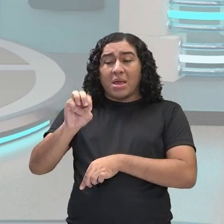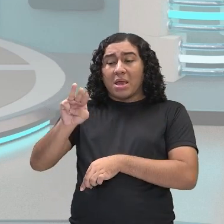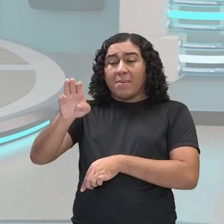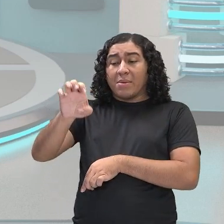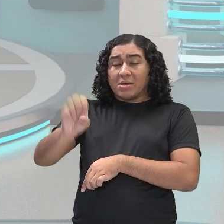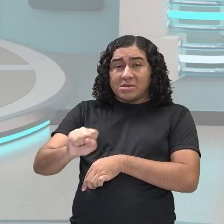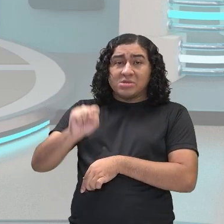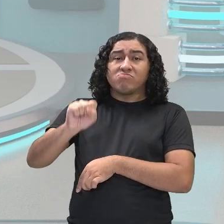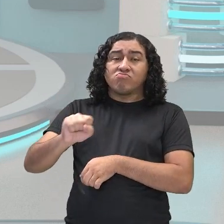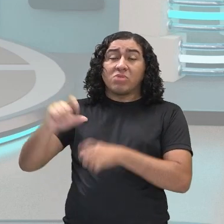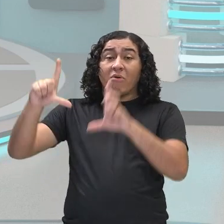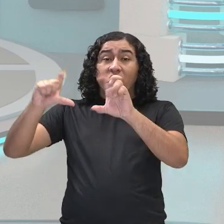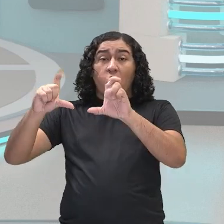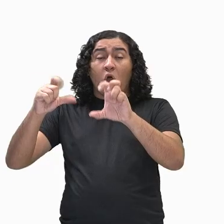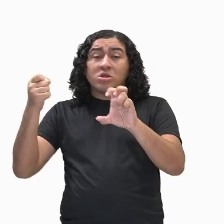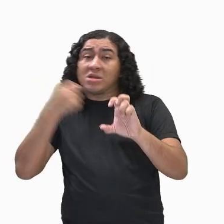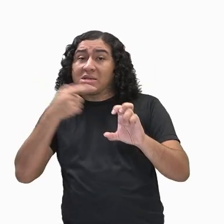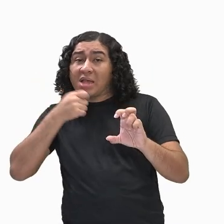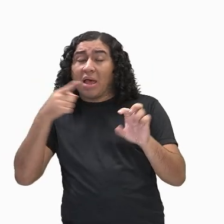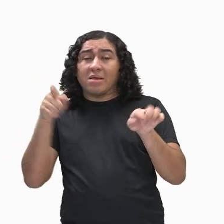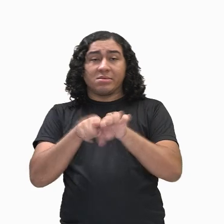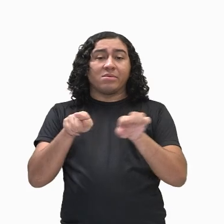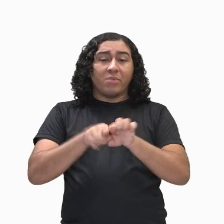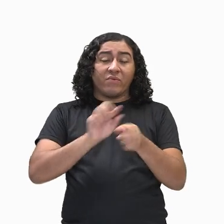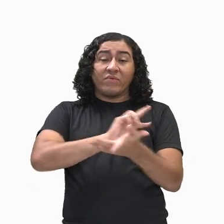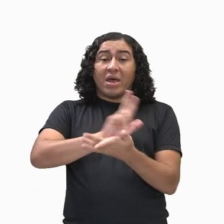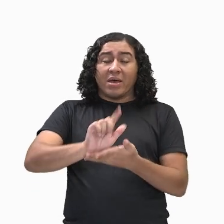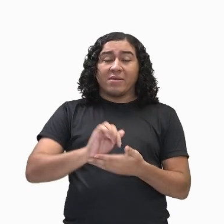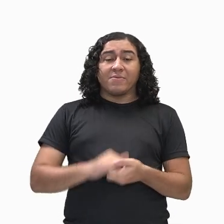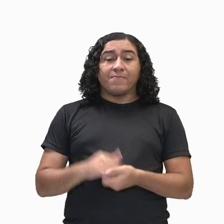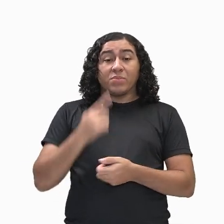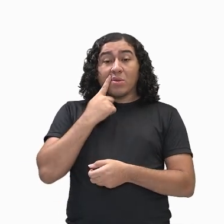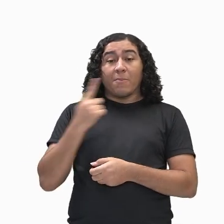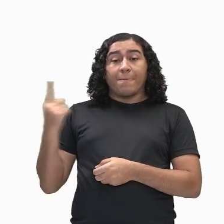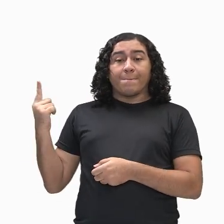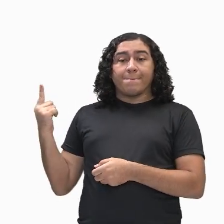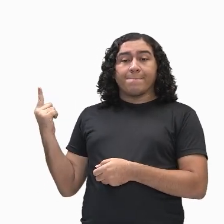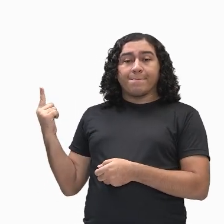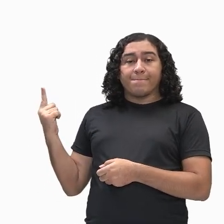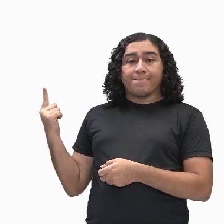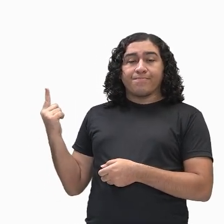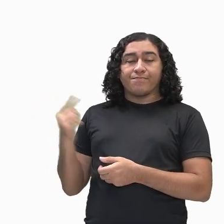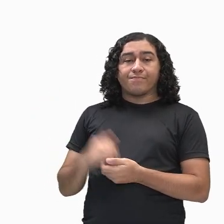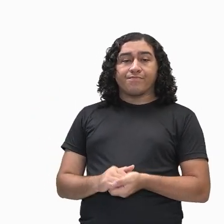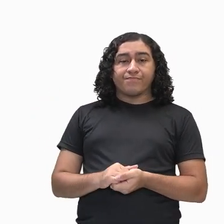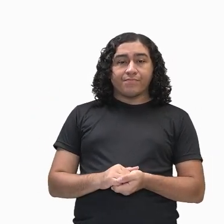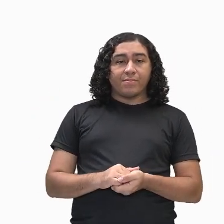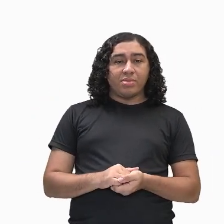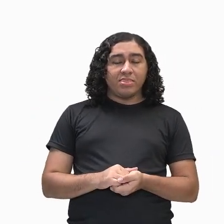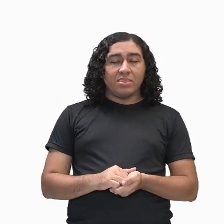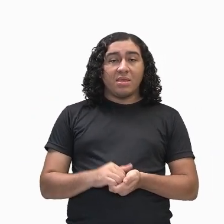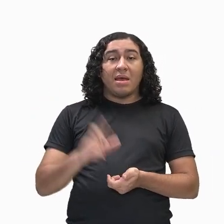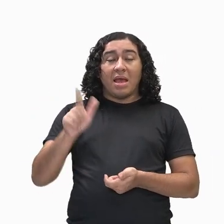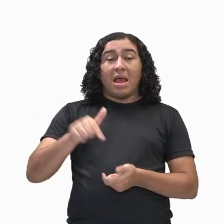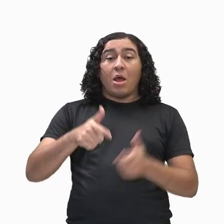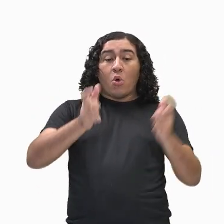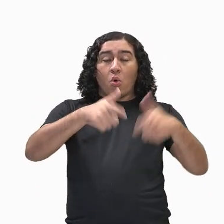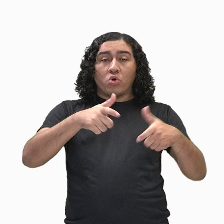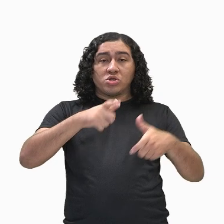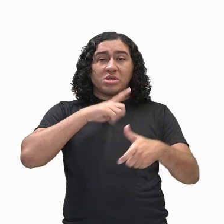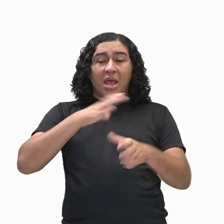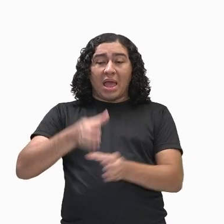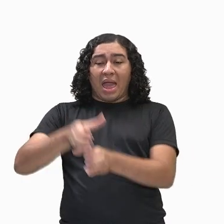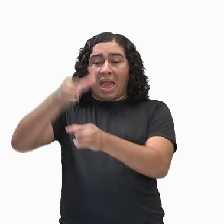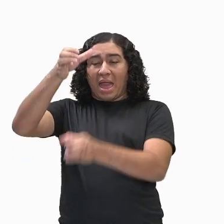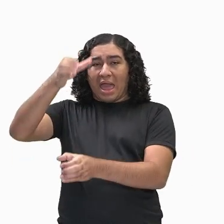Então, vejamos uma outra obra que também traz essa representação, que é o Porta-Garrafas, também de Duchamp,